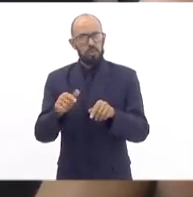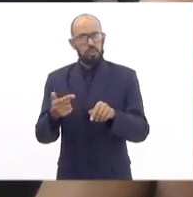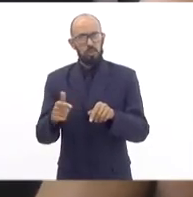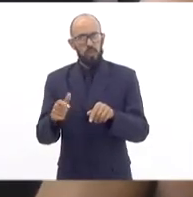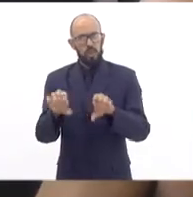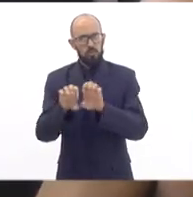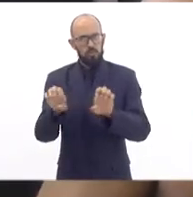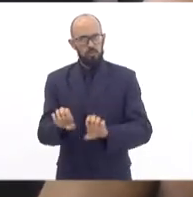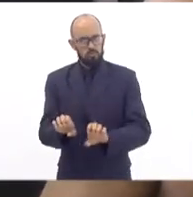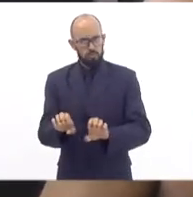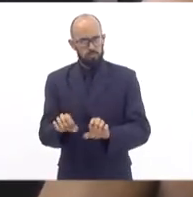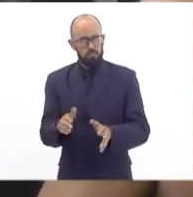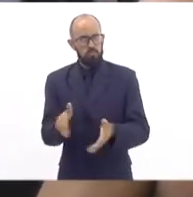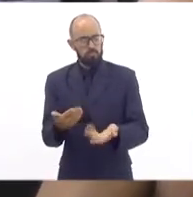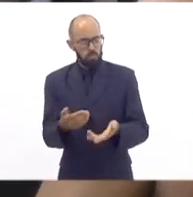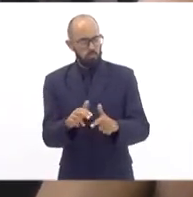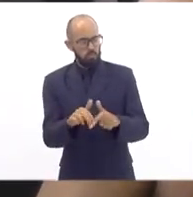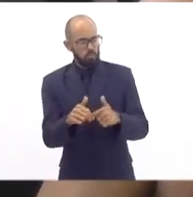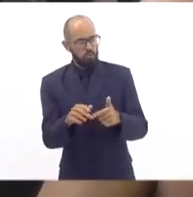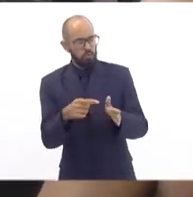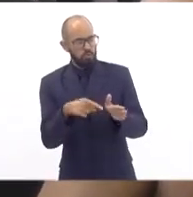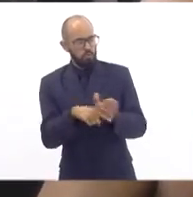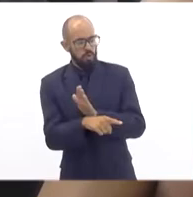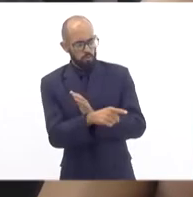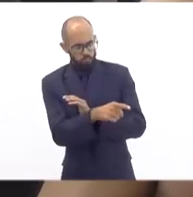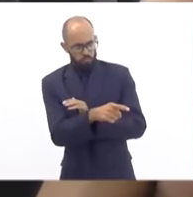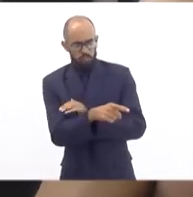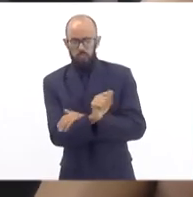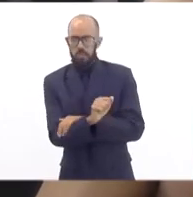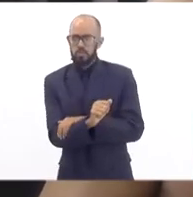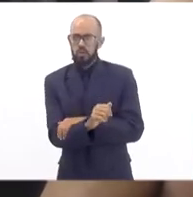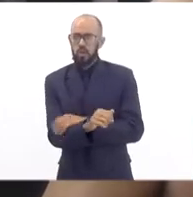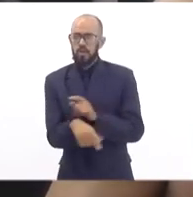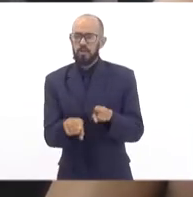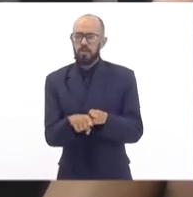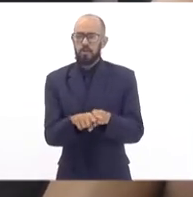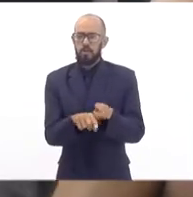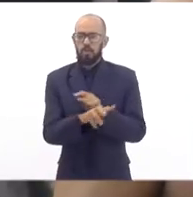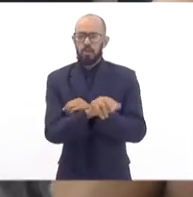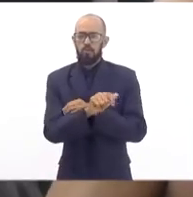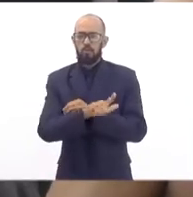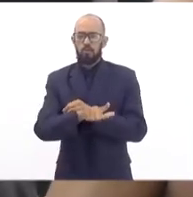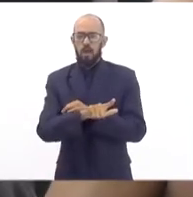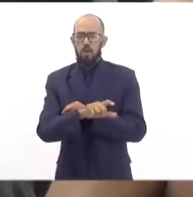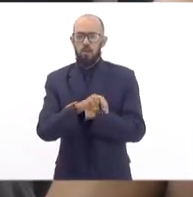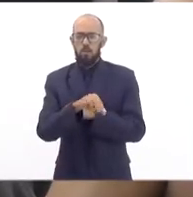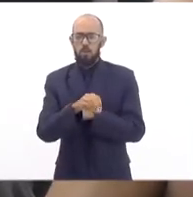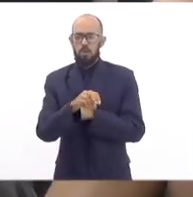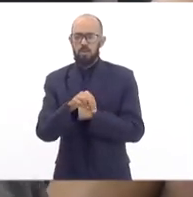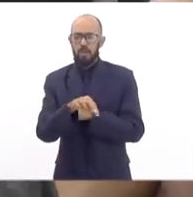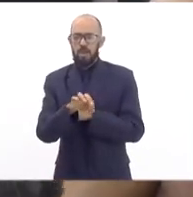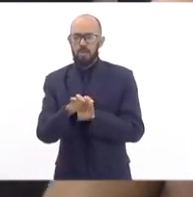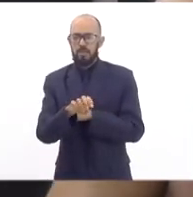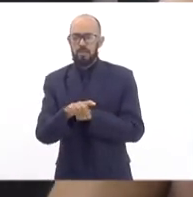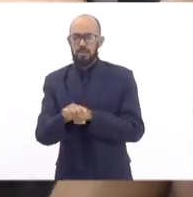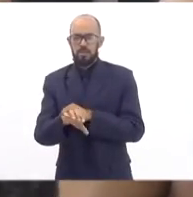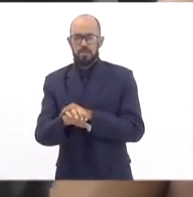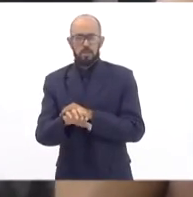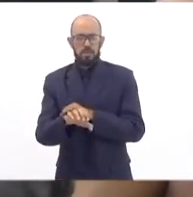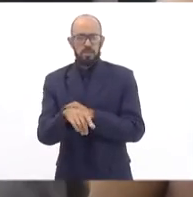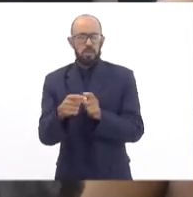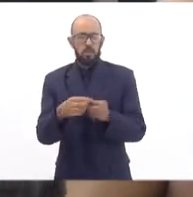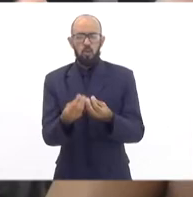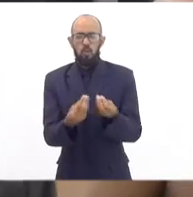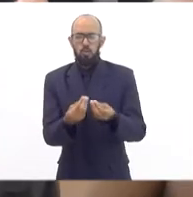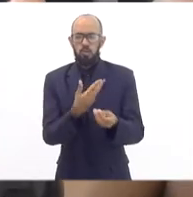pergunta também para a senhora e para o Valdo Montese, enfim, vocês representam um poder executivo, como é que o governo está